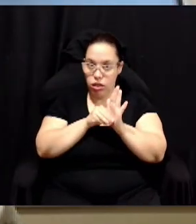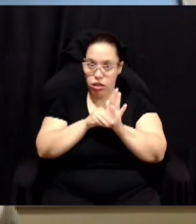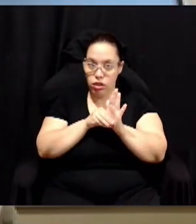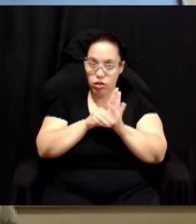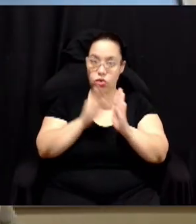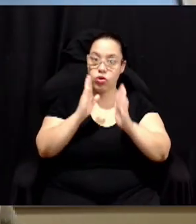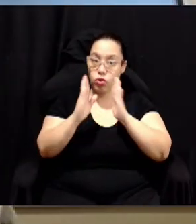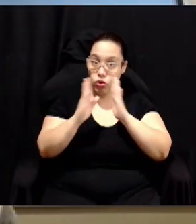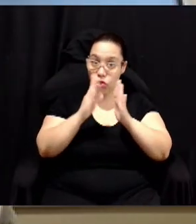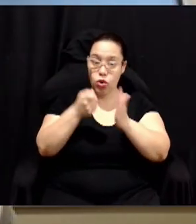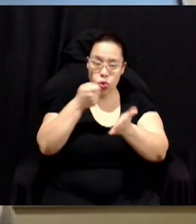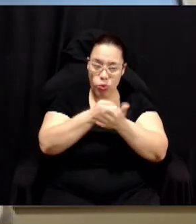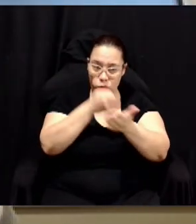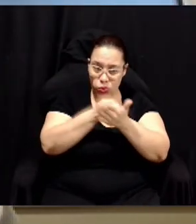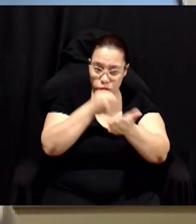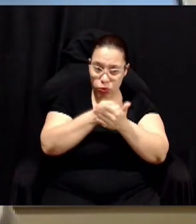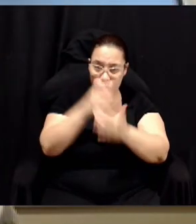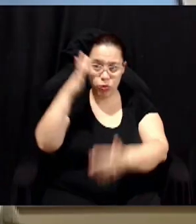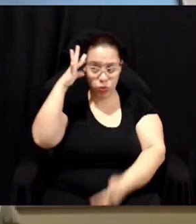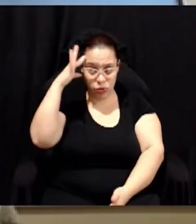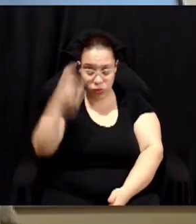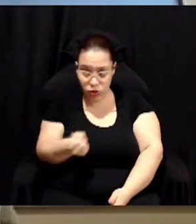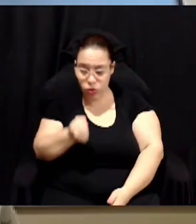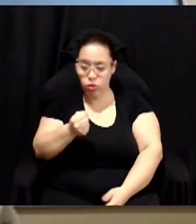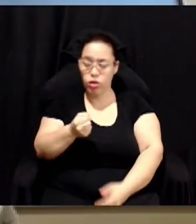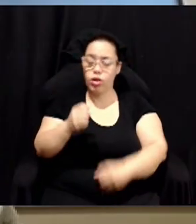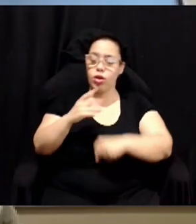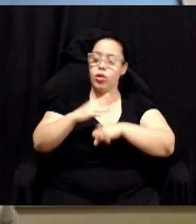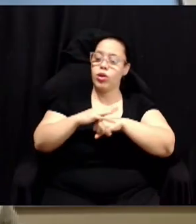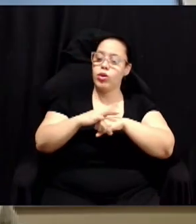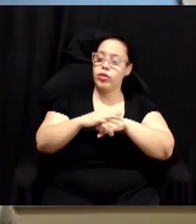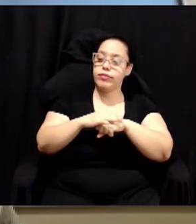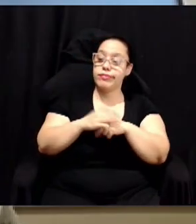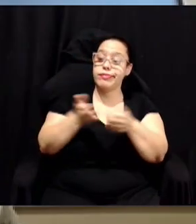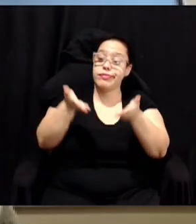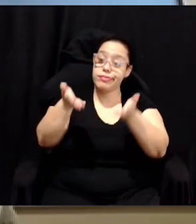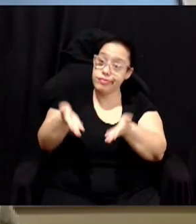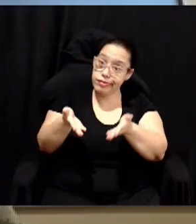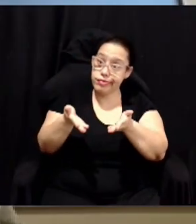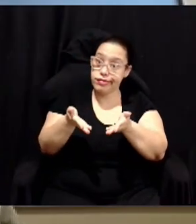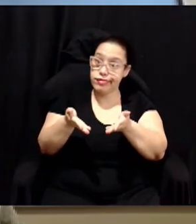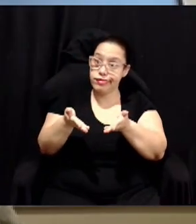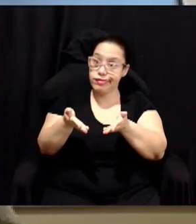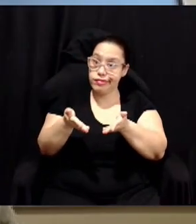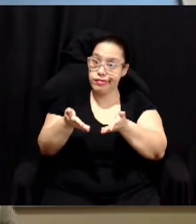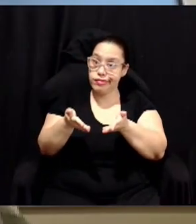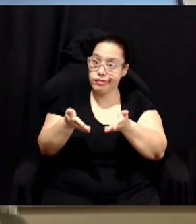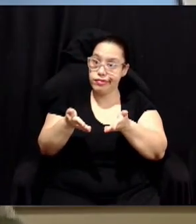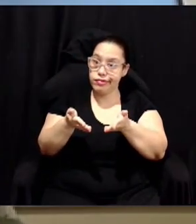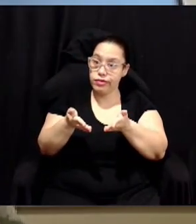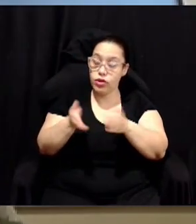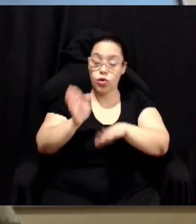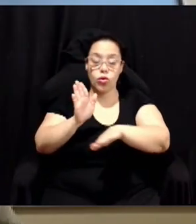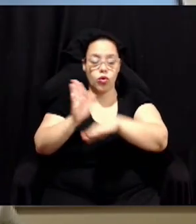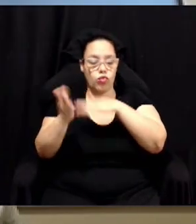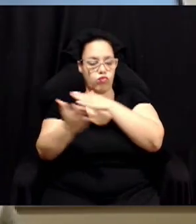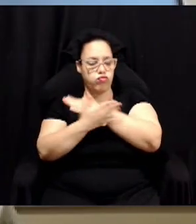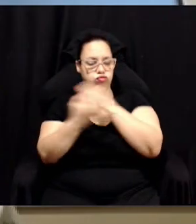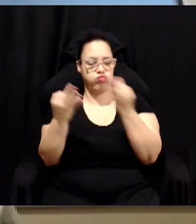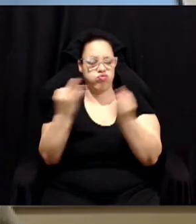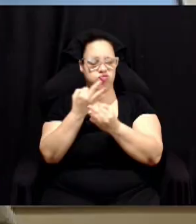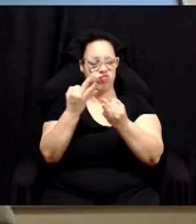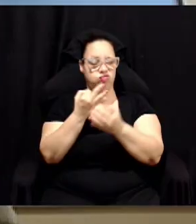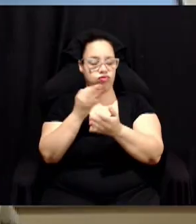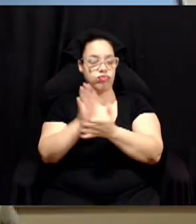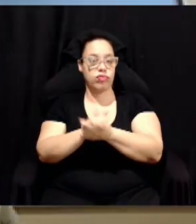dedicado à conscientização da doença, isso traz uma ajuda espetacular. Aliás, inclusive, para